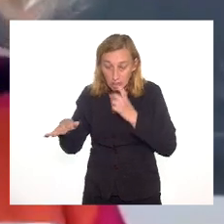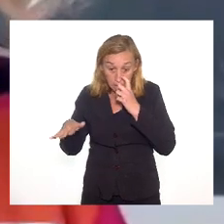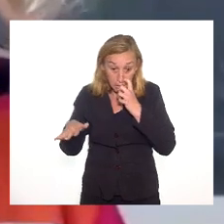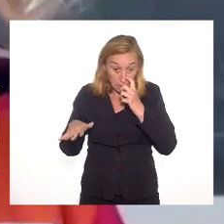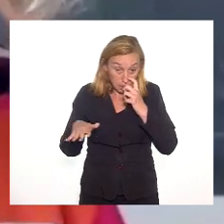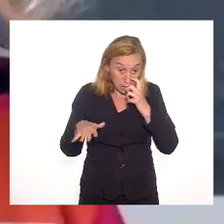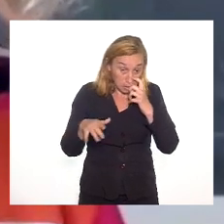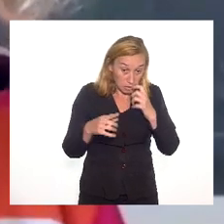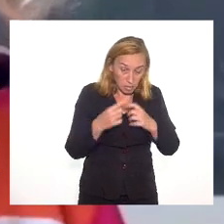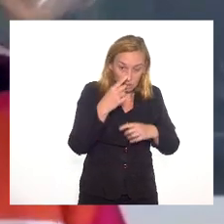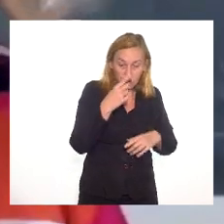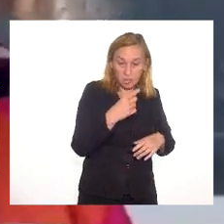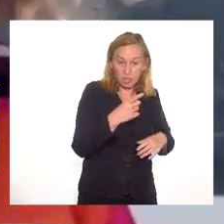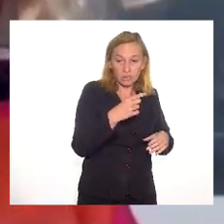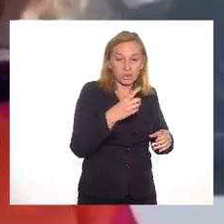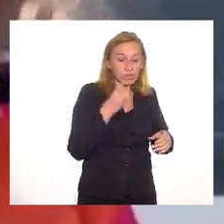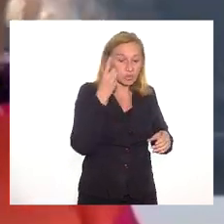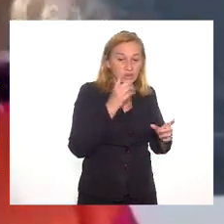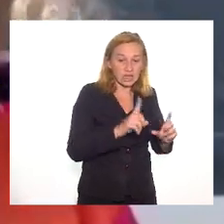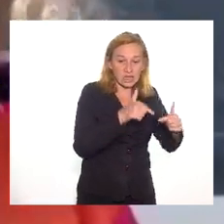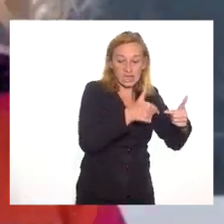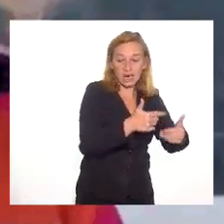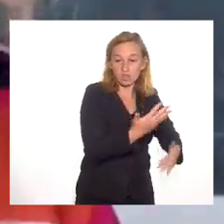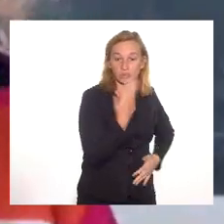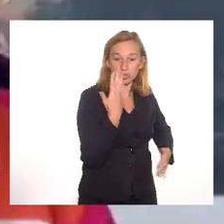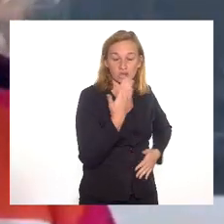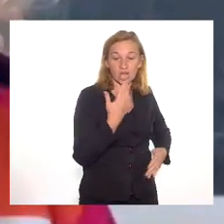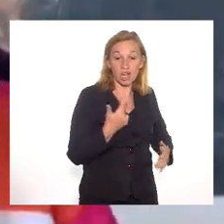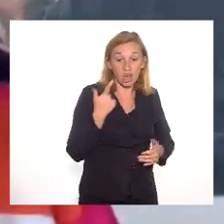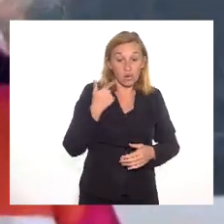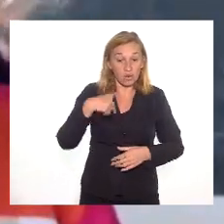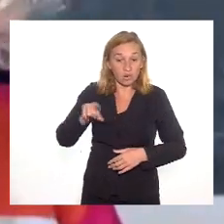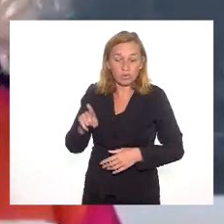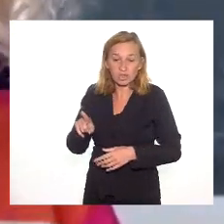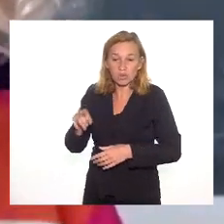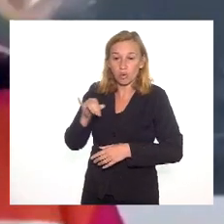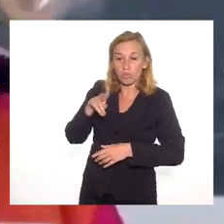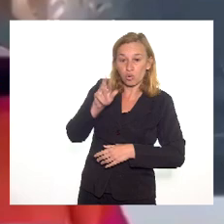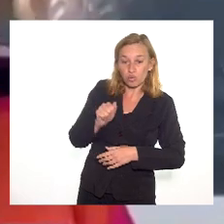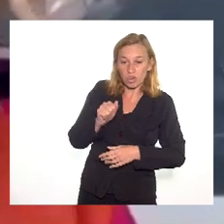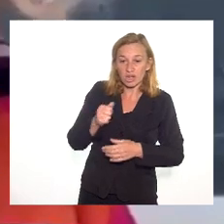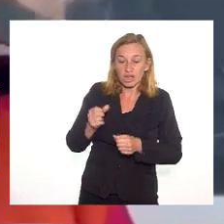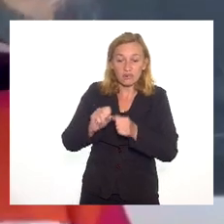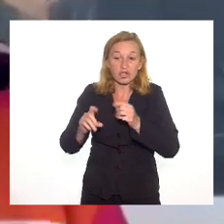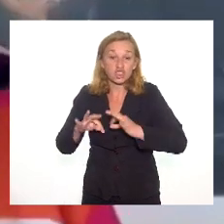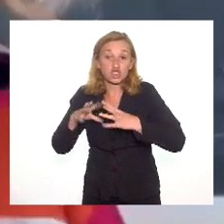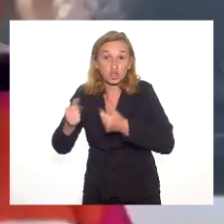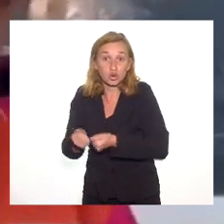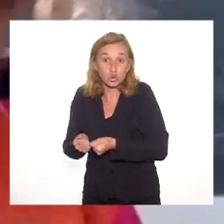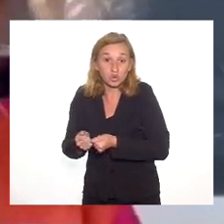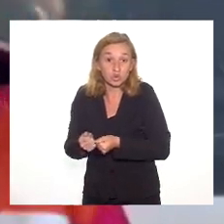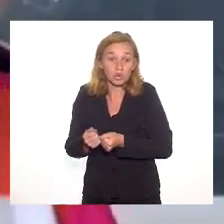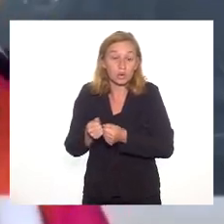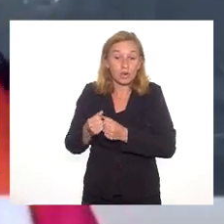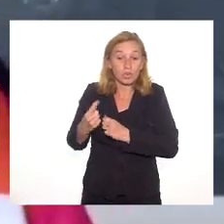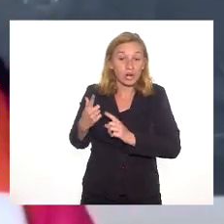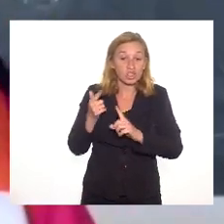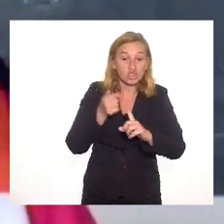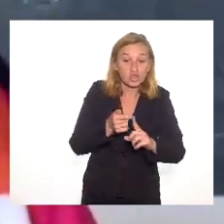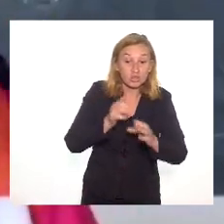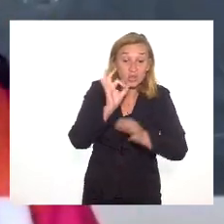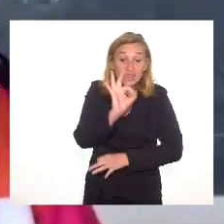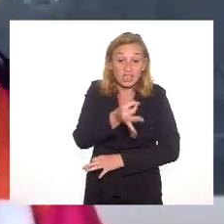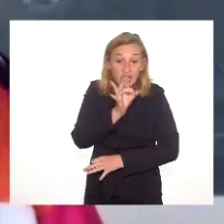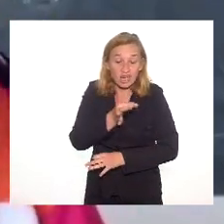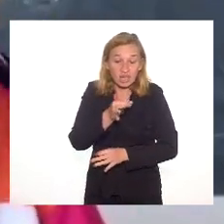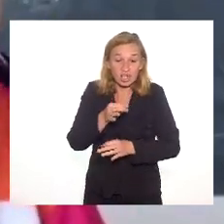crime organizado. Eu vivi a minha vida assim como Rumba, que fez de tudo para escapar do destino certo do